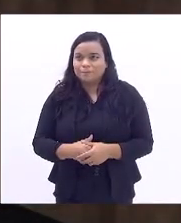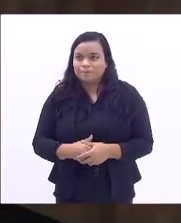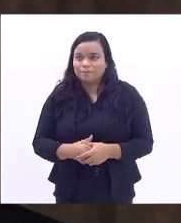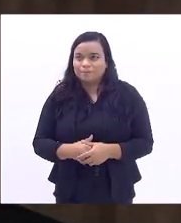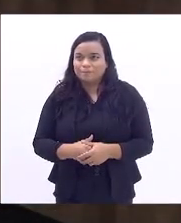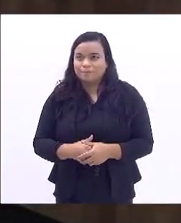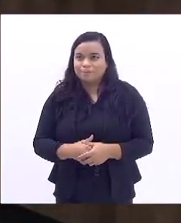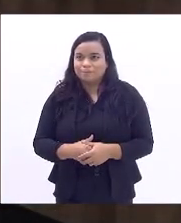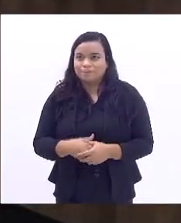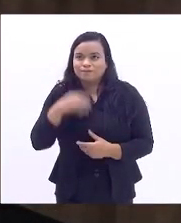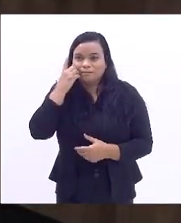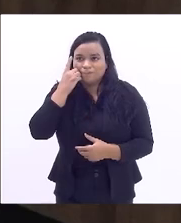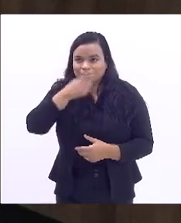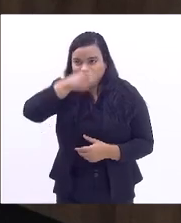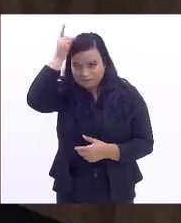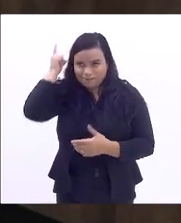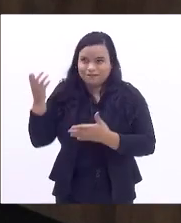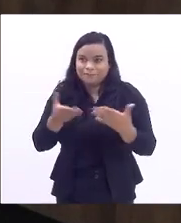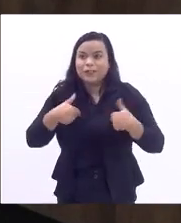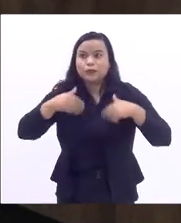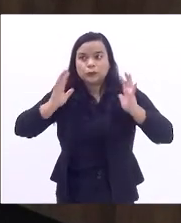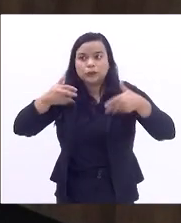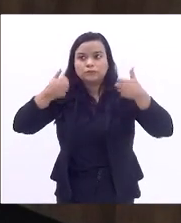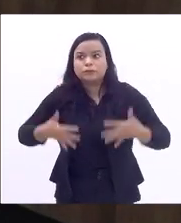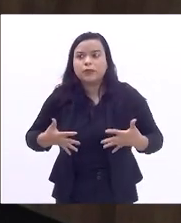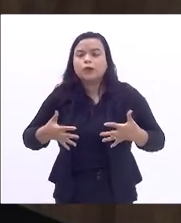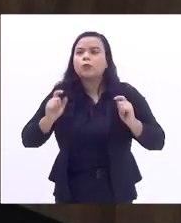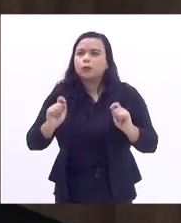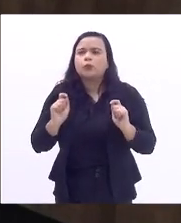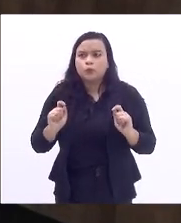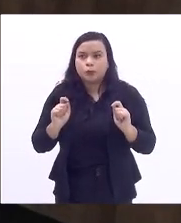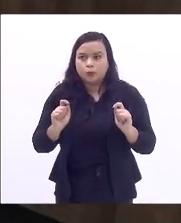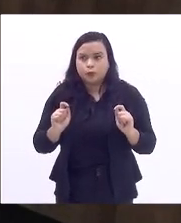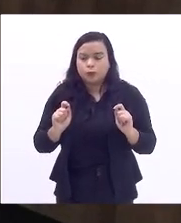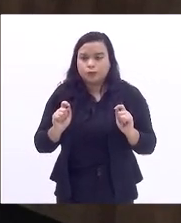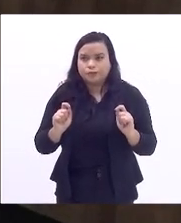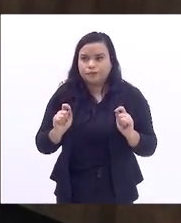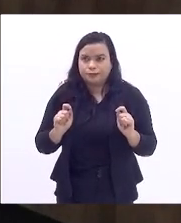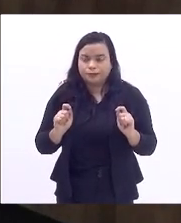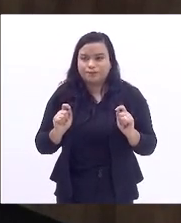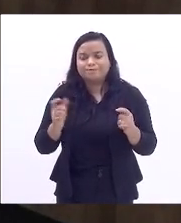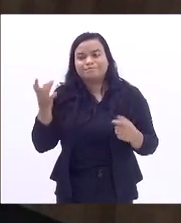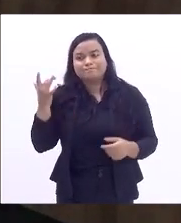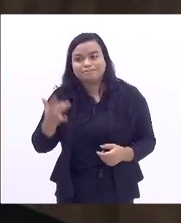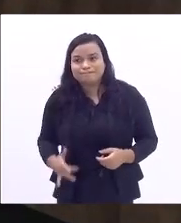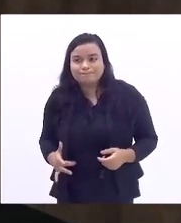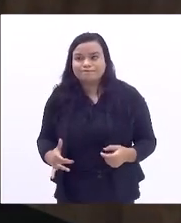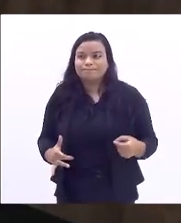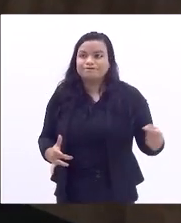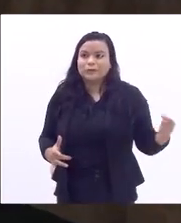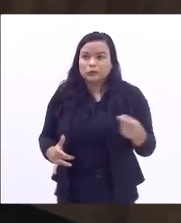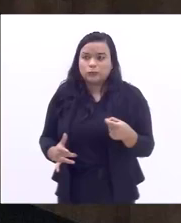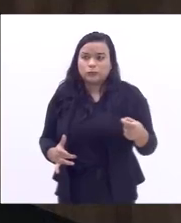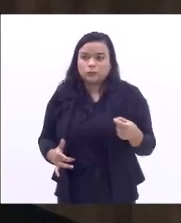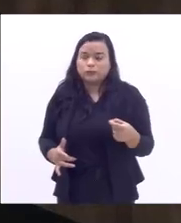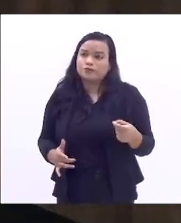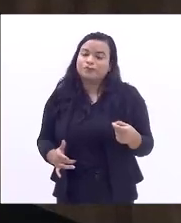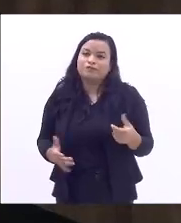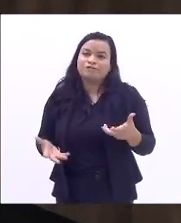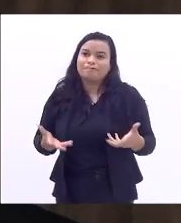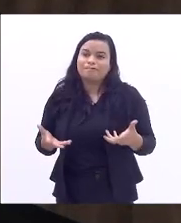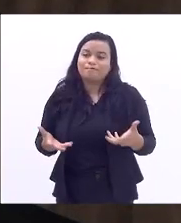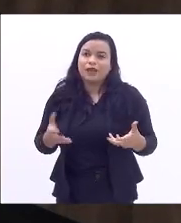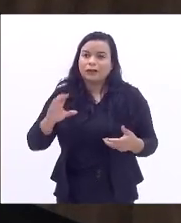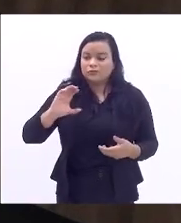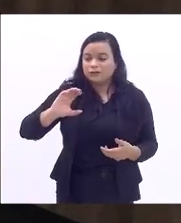e eu english eu já fiz menção seu presente que infelizmente o